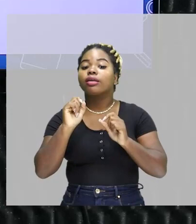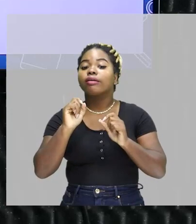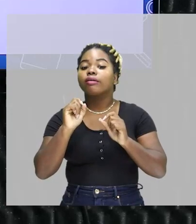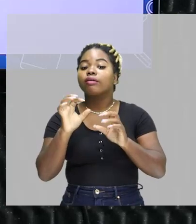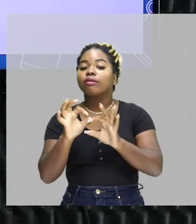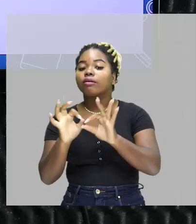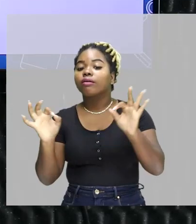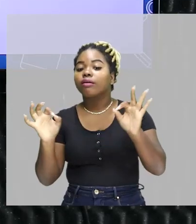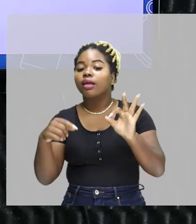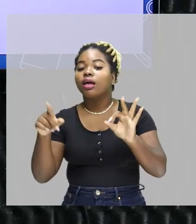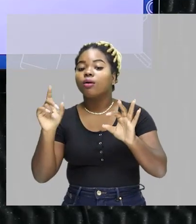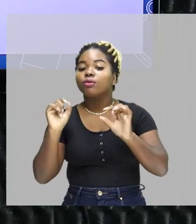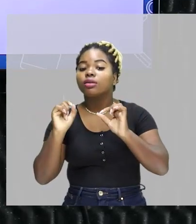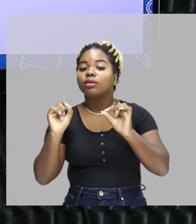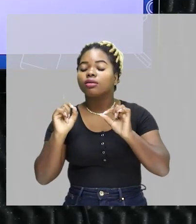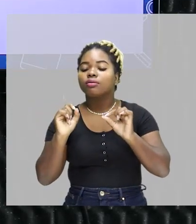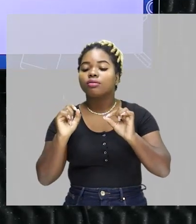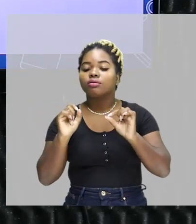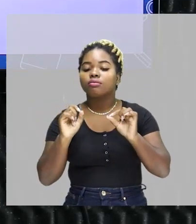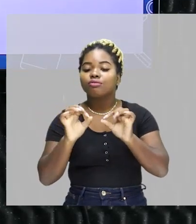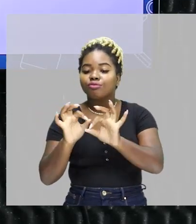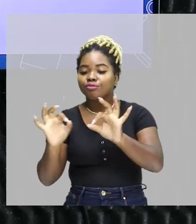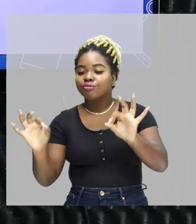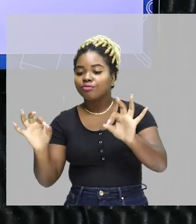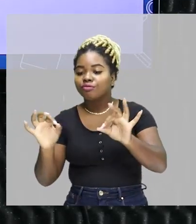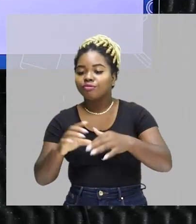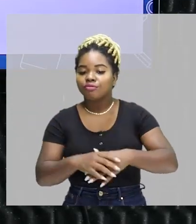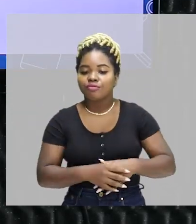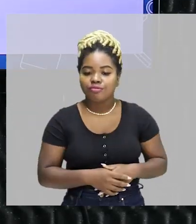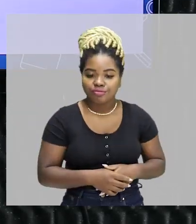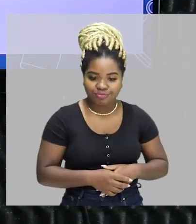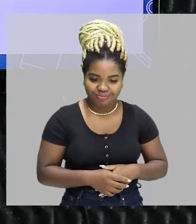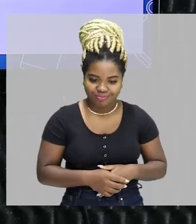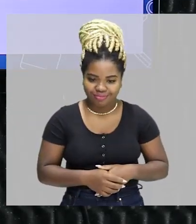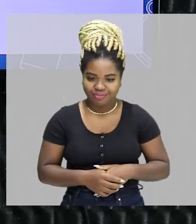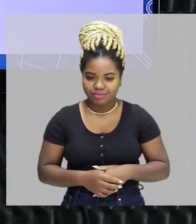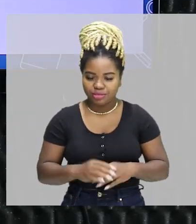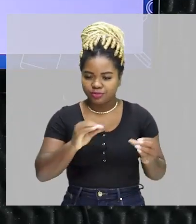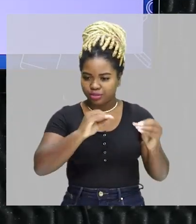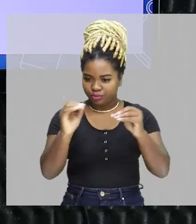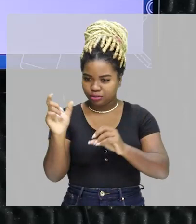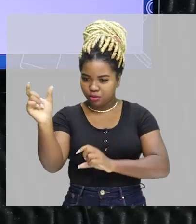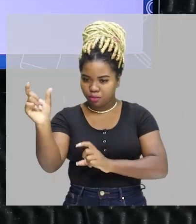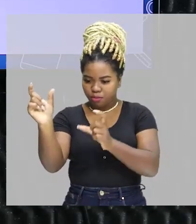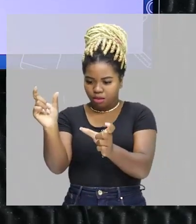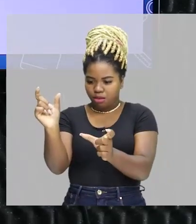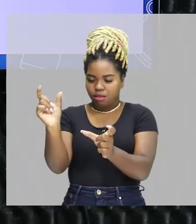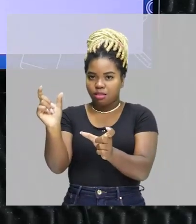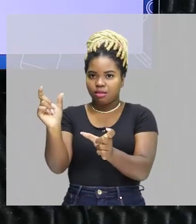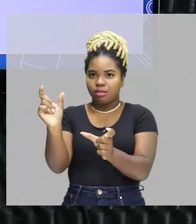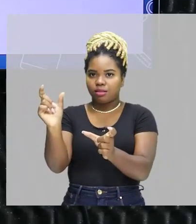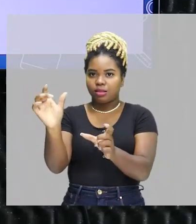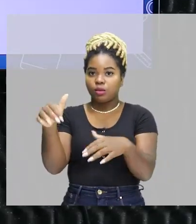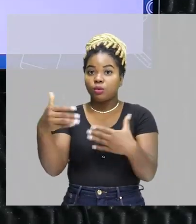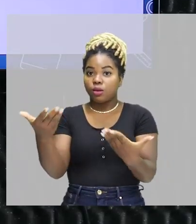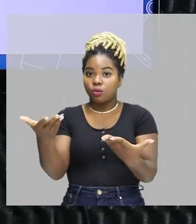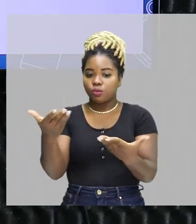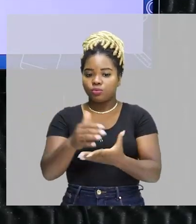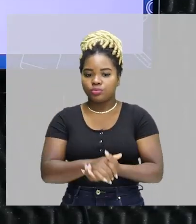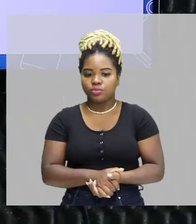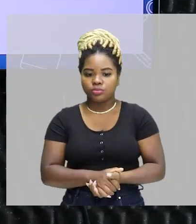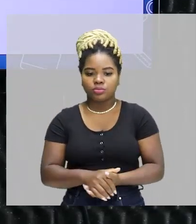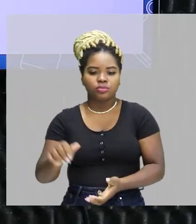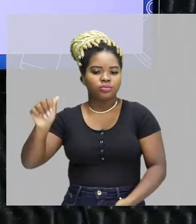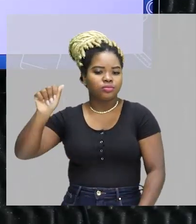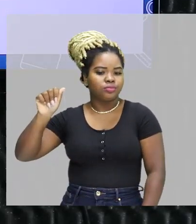Beleza? Olha só. Ou seja, busca medidas e padrões de critérios de comparação. Então, veja só. Nós temos aqui